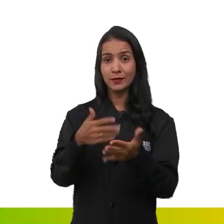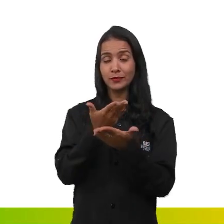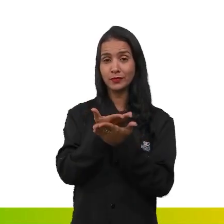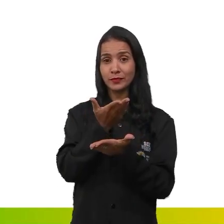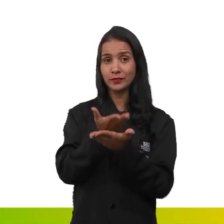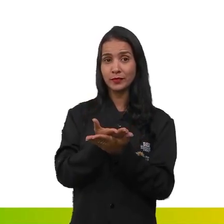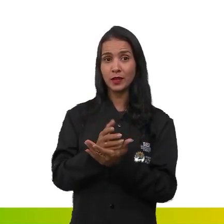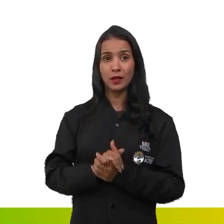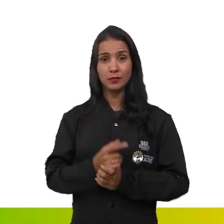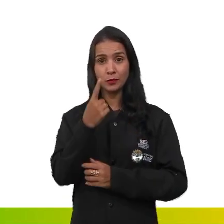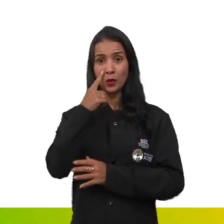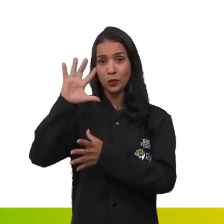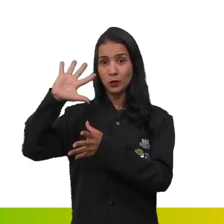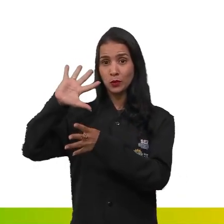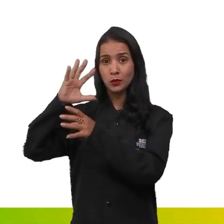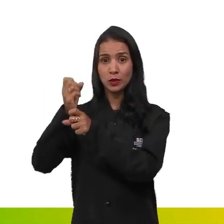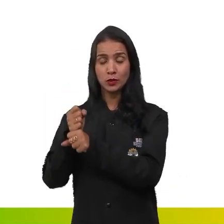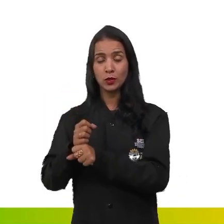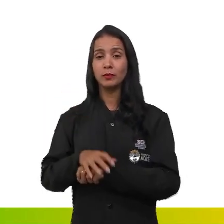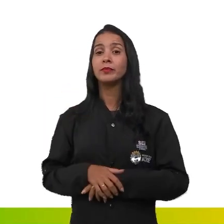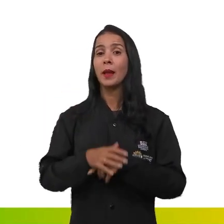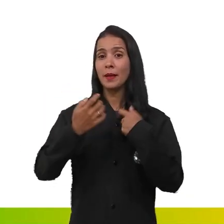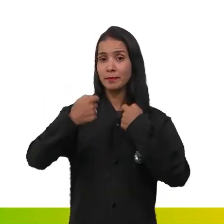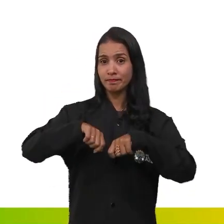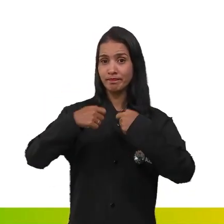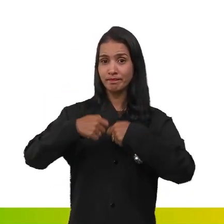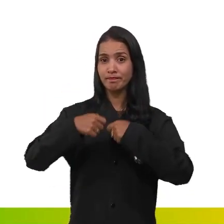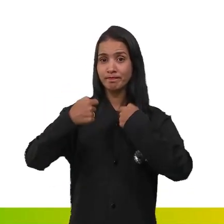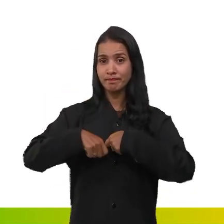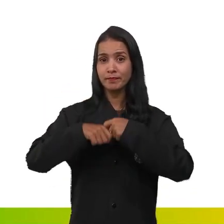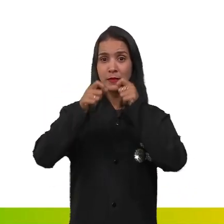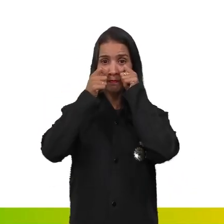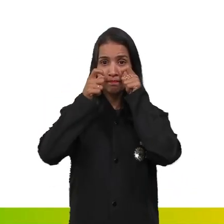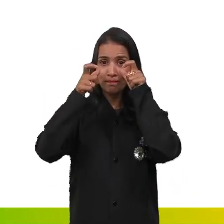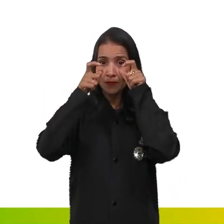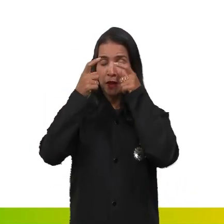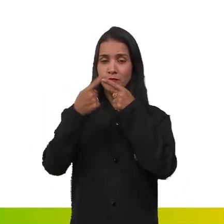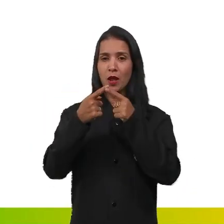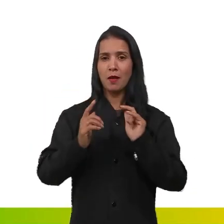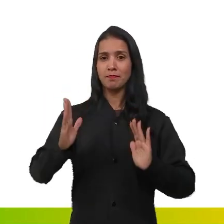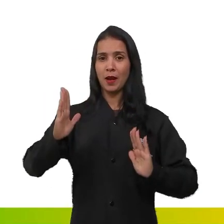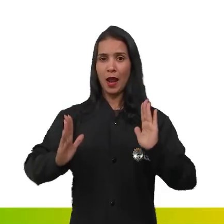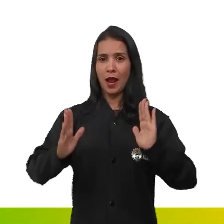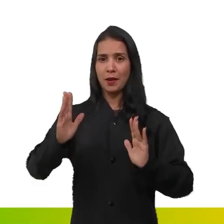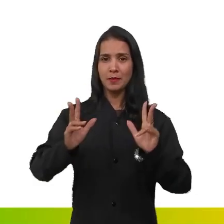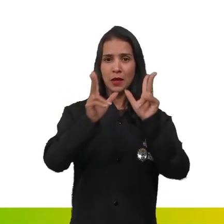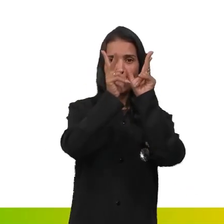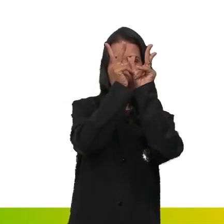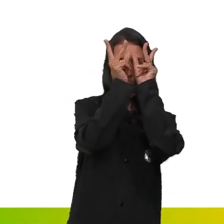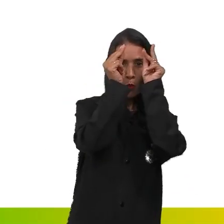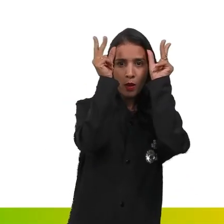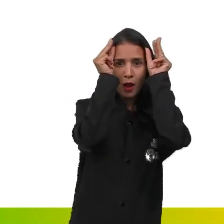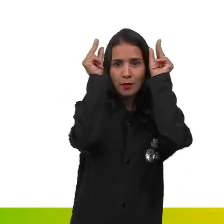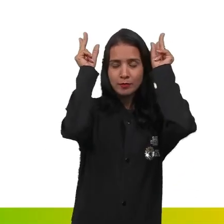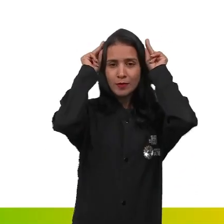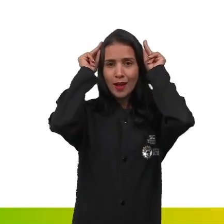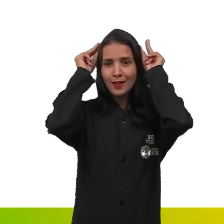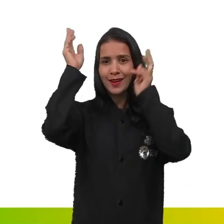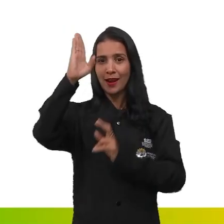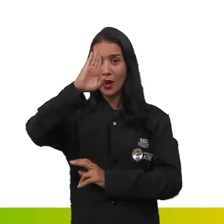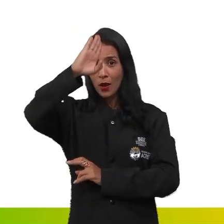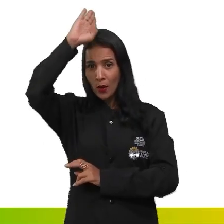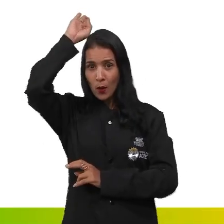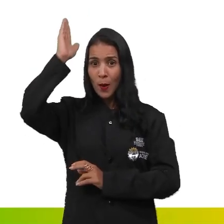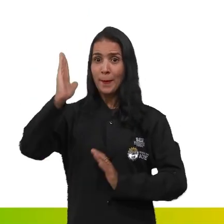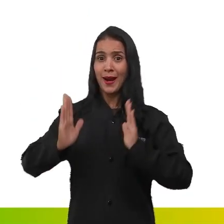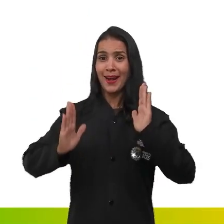que verificar que nós temos entre Grécia e Roma mais de